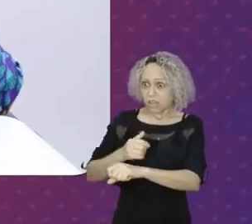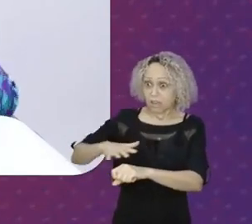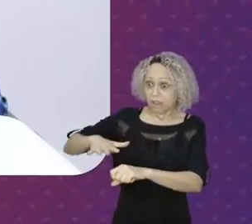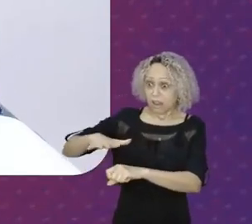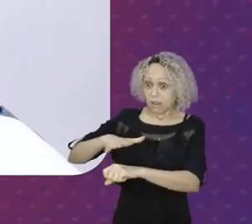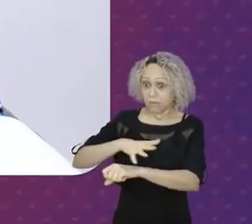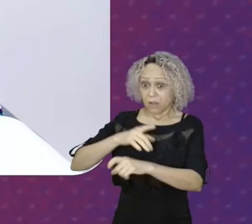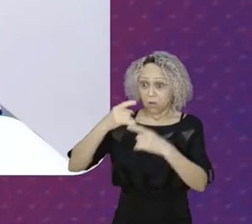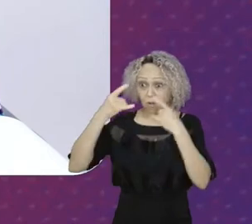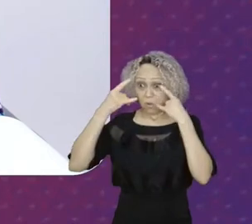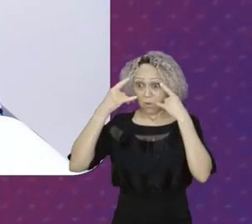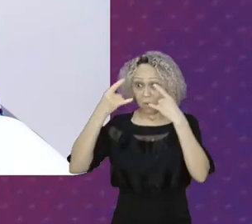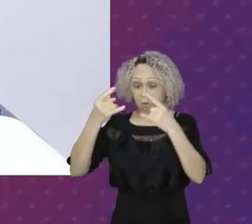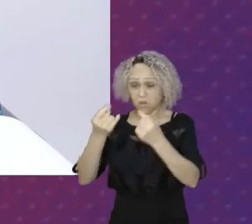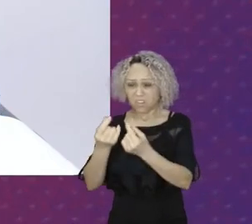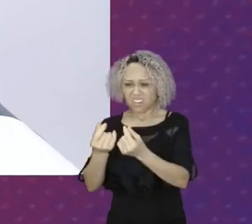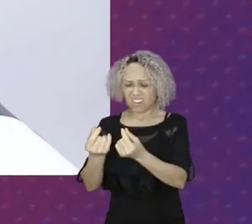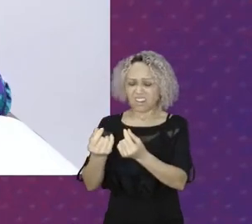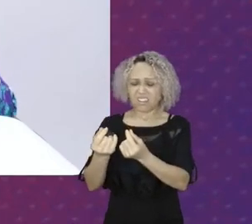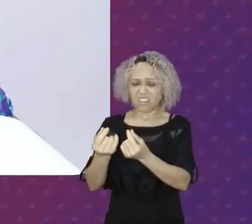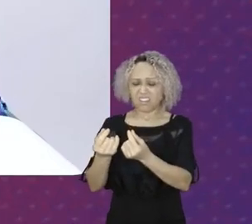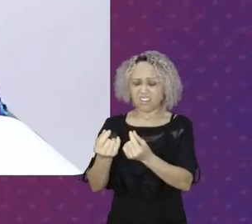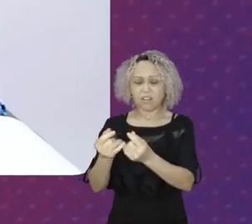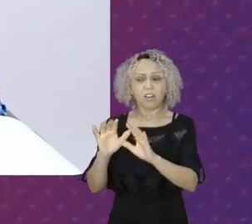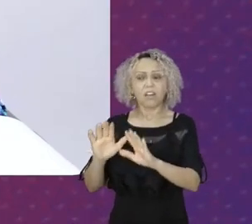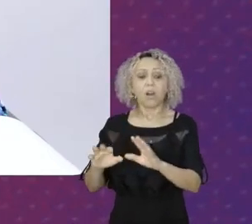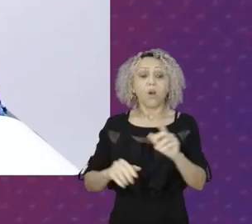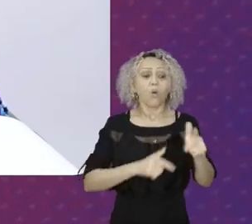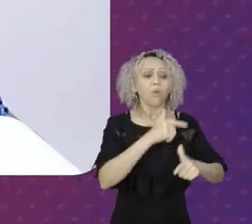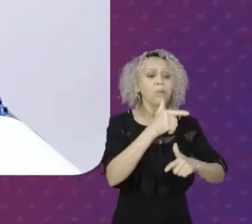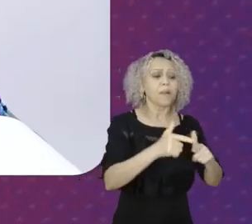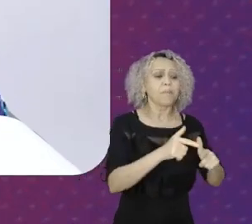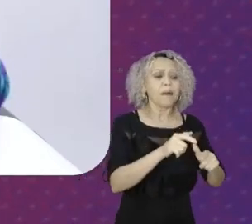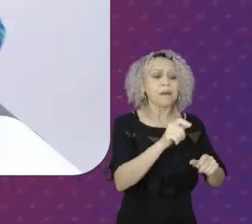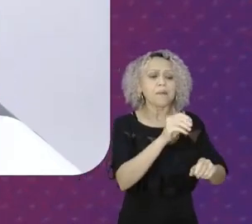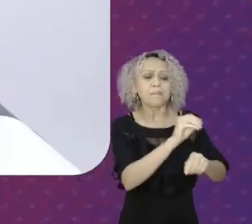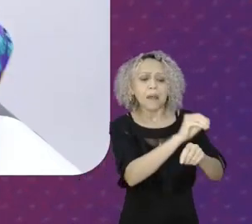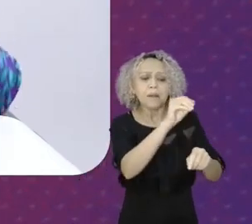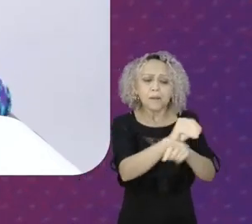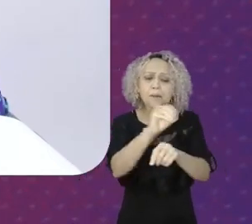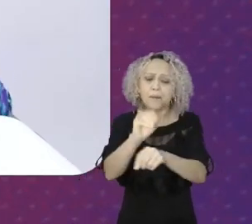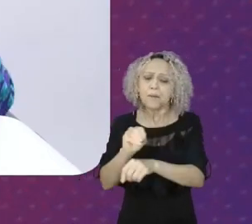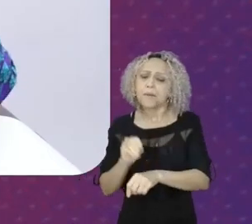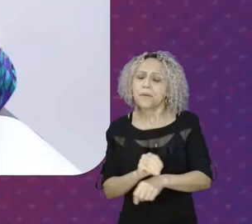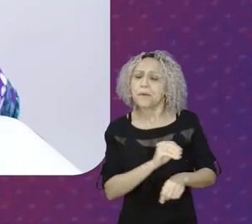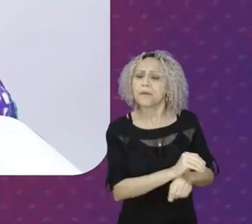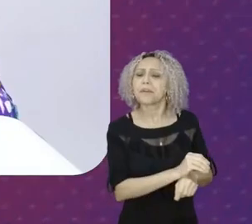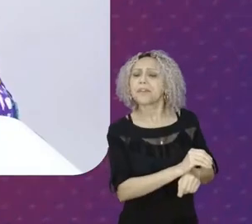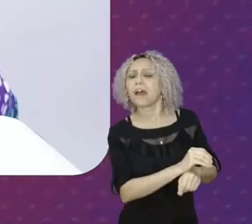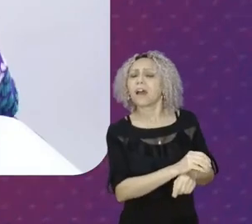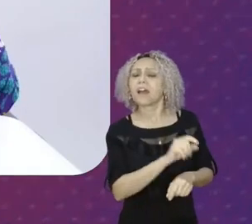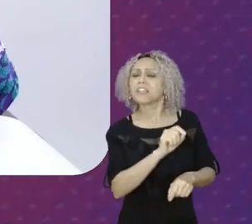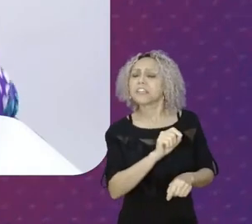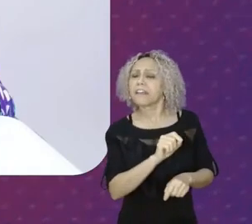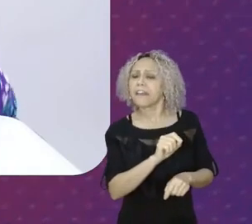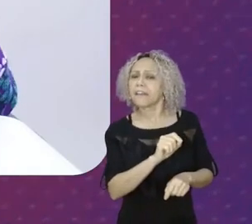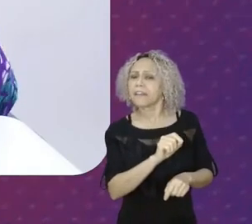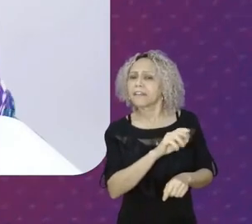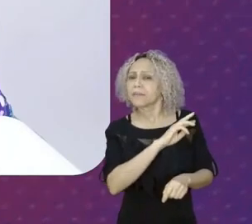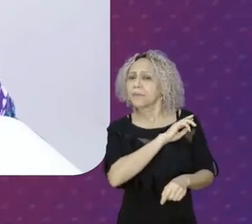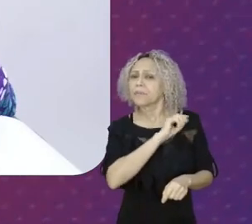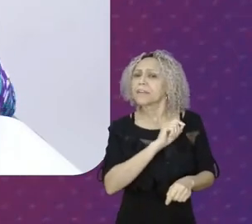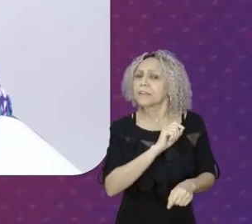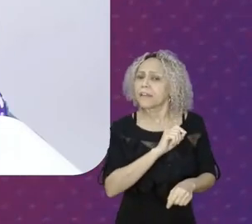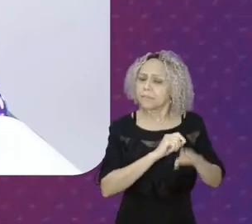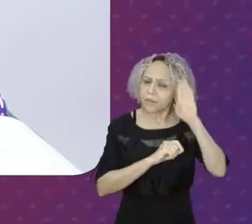está relegado para as mulheres e para as mulheres negras. Por isso que tem hoje, ainda hoje, tu encontra as